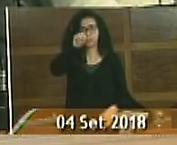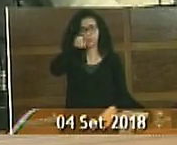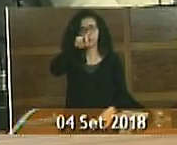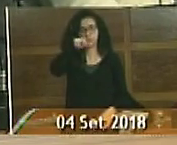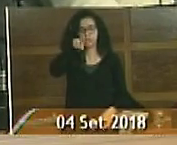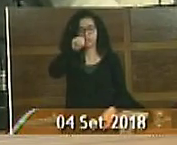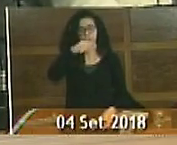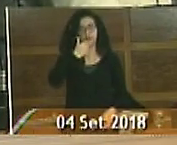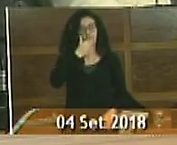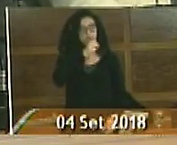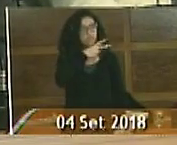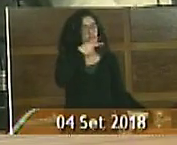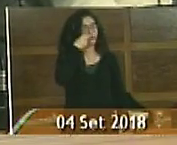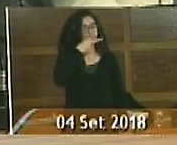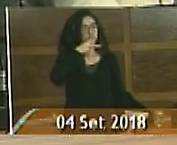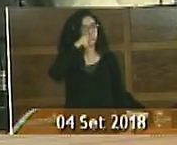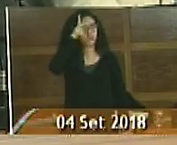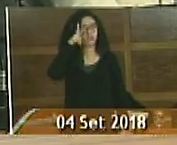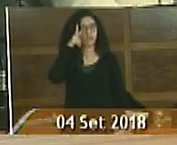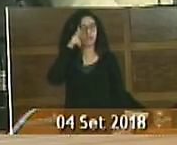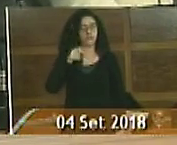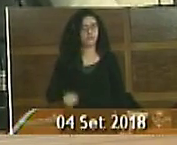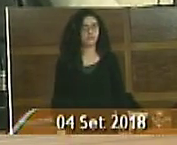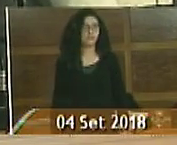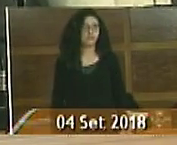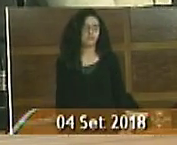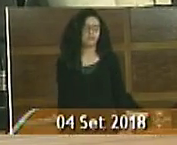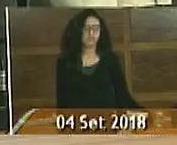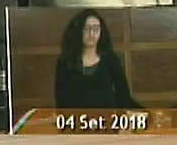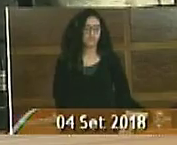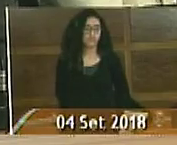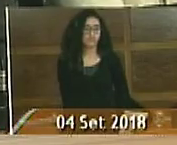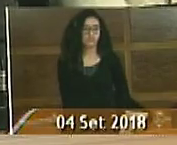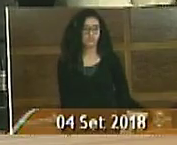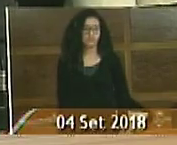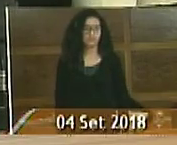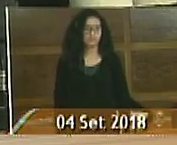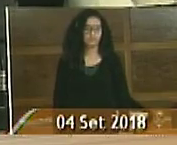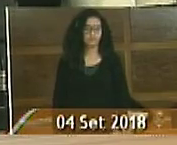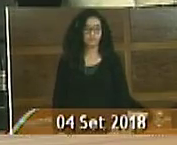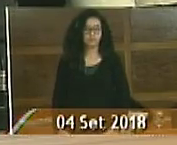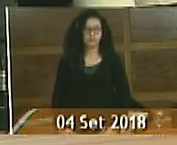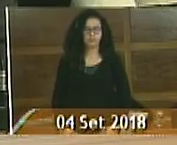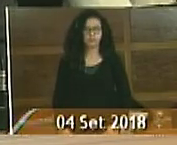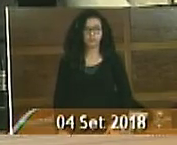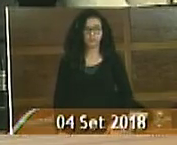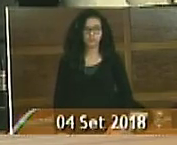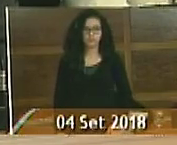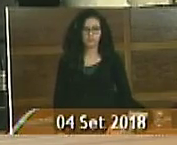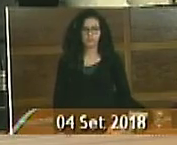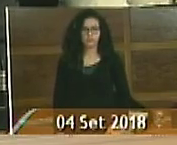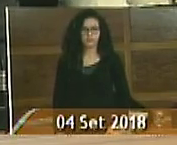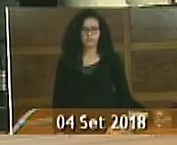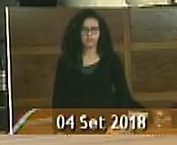Indicação Camu, Camu da Saúde. Gostou?